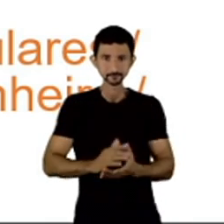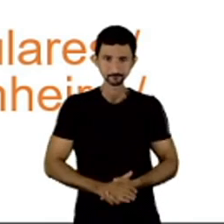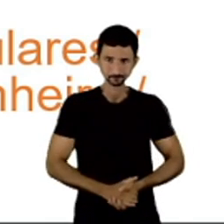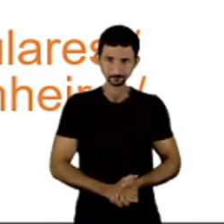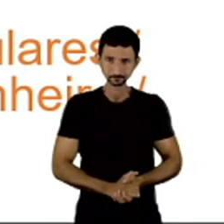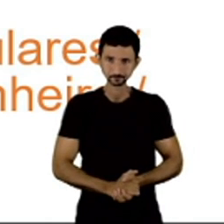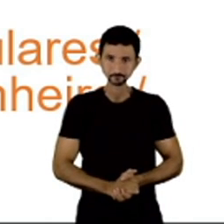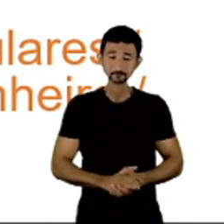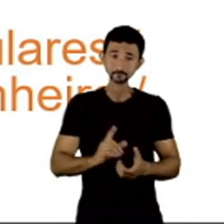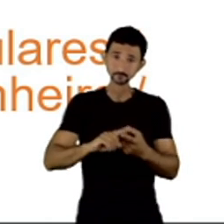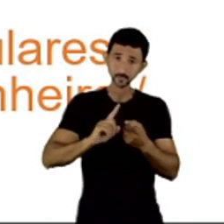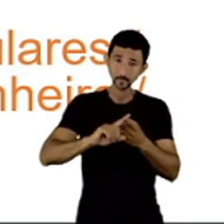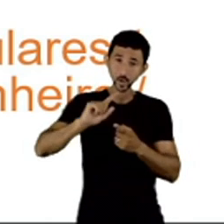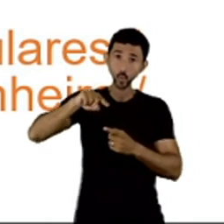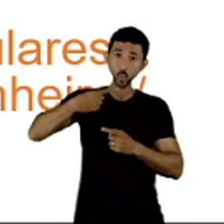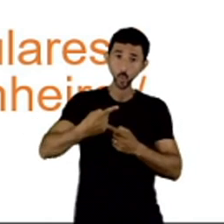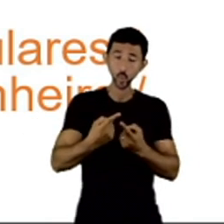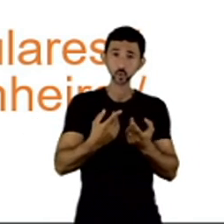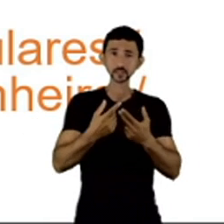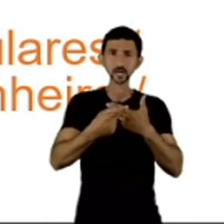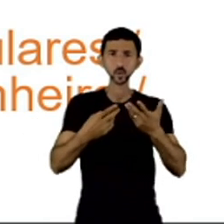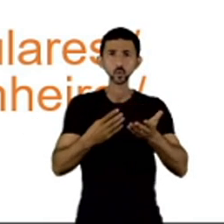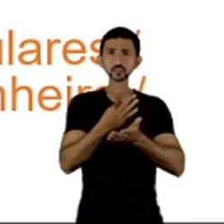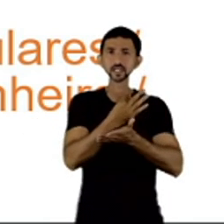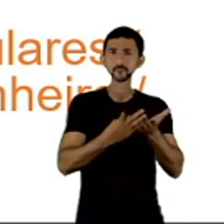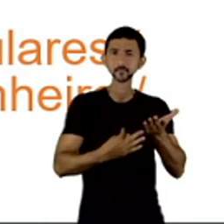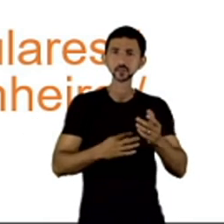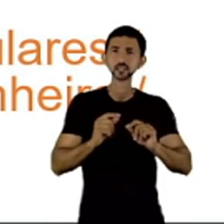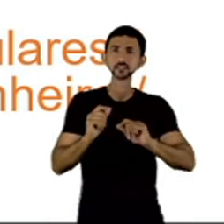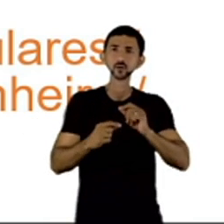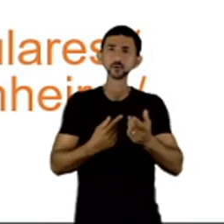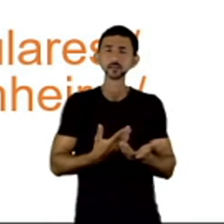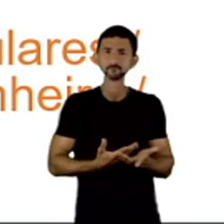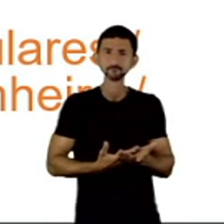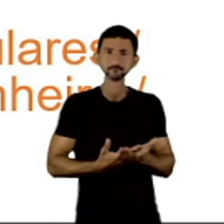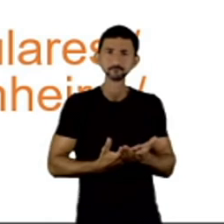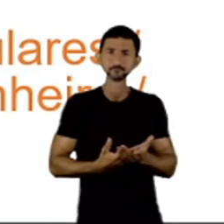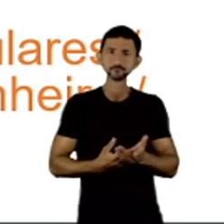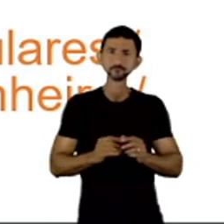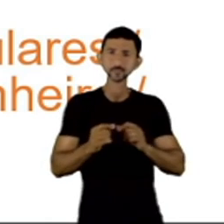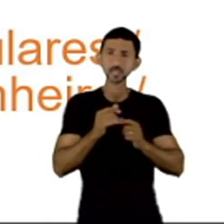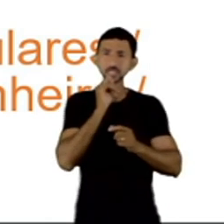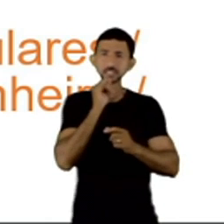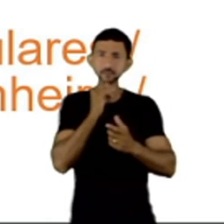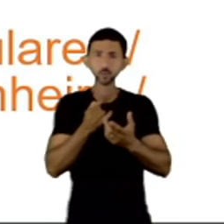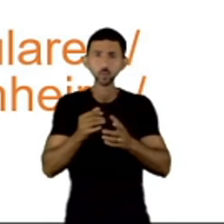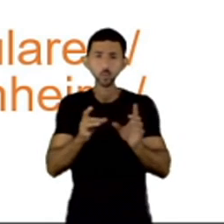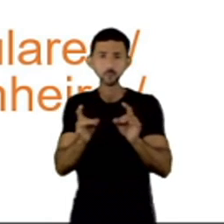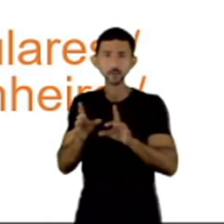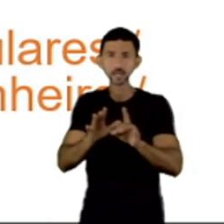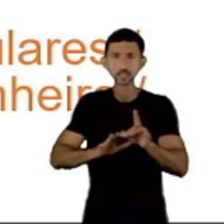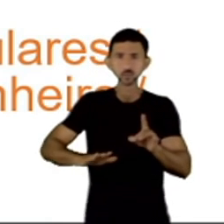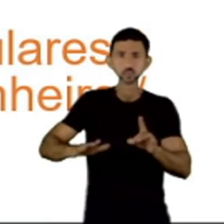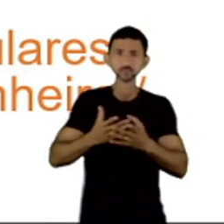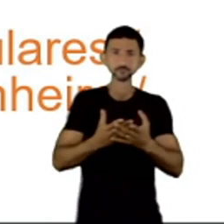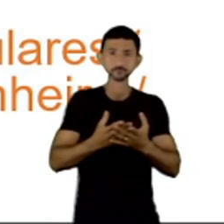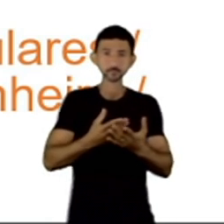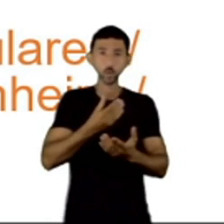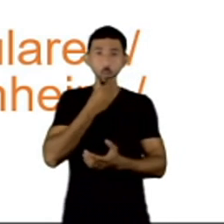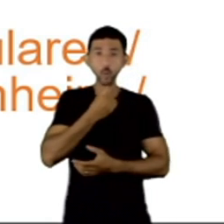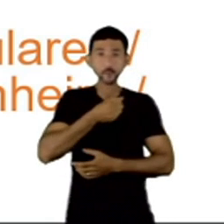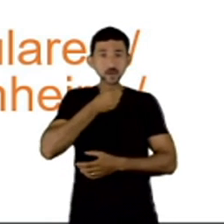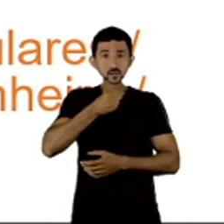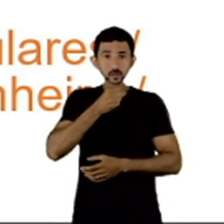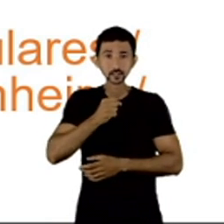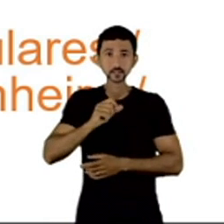Outra questão que vai ser tratada nesta reportagem é a desconstrução do mercado. O jornalista,